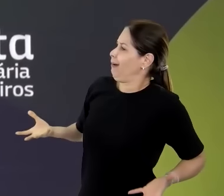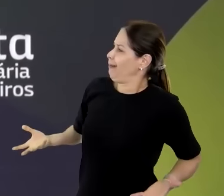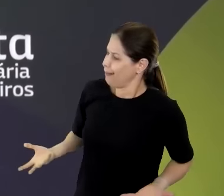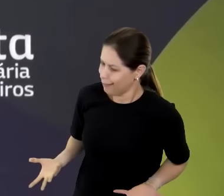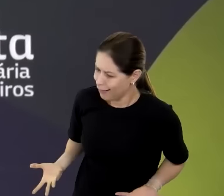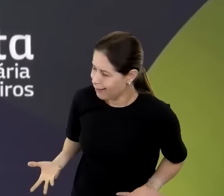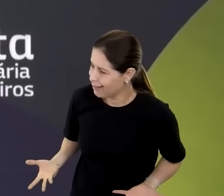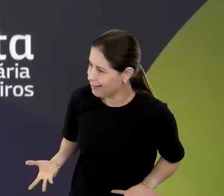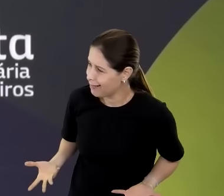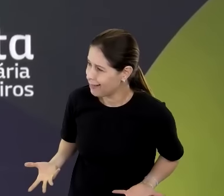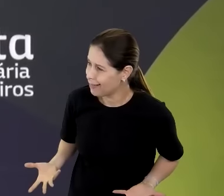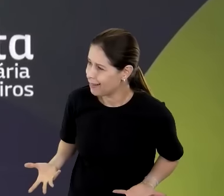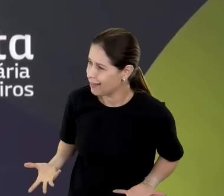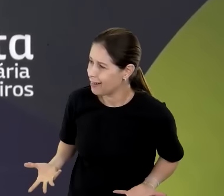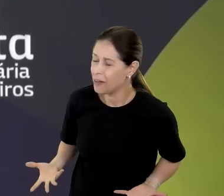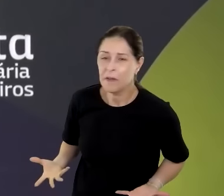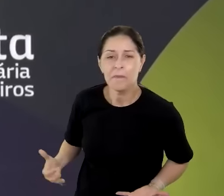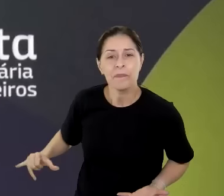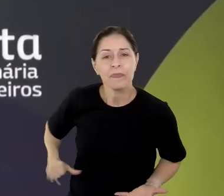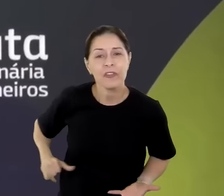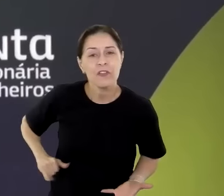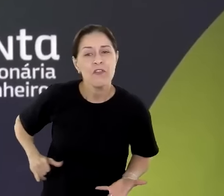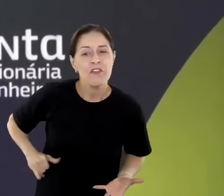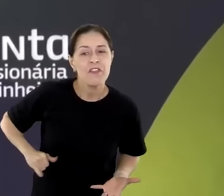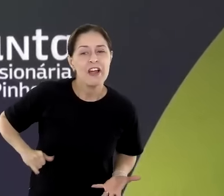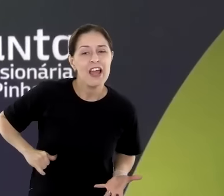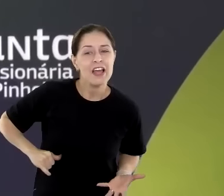Basta o dia, seu próprio mal.